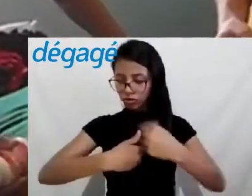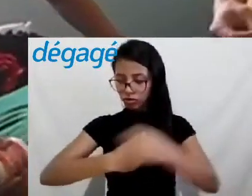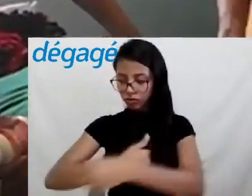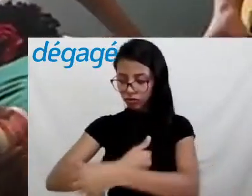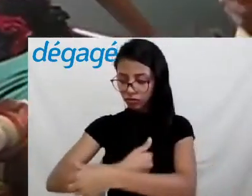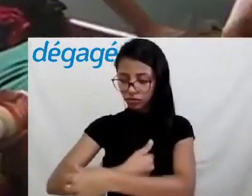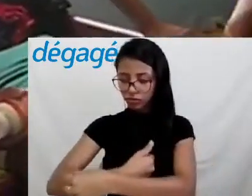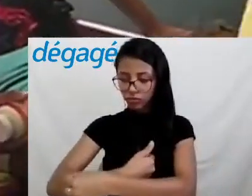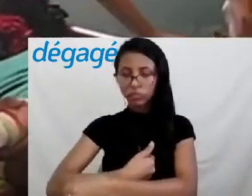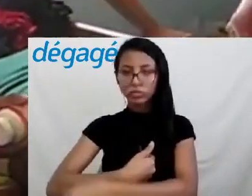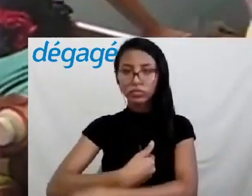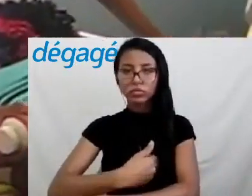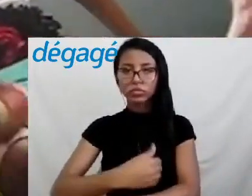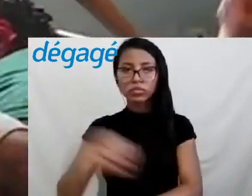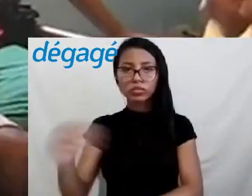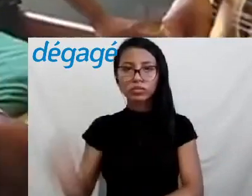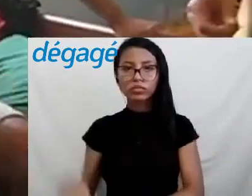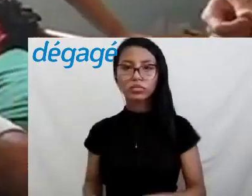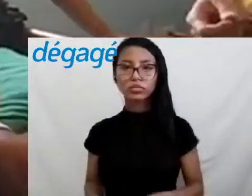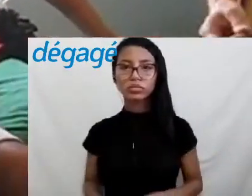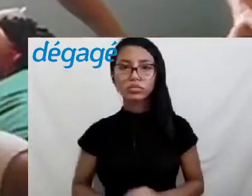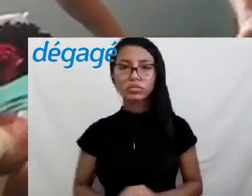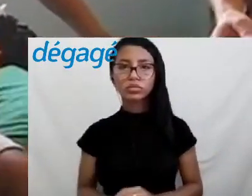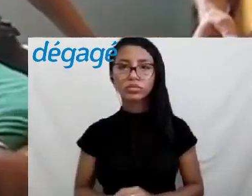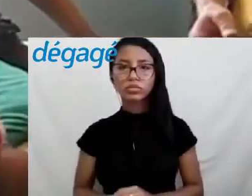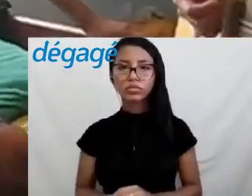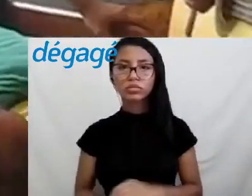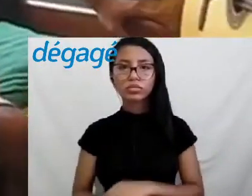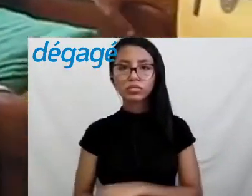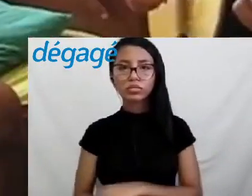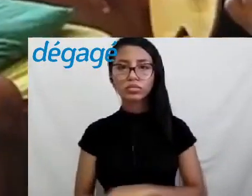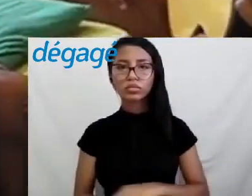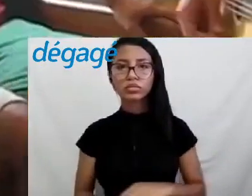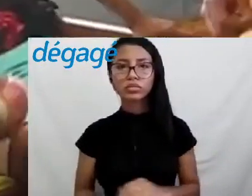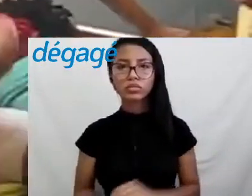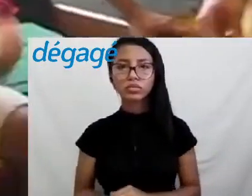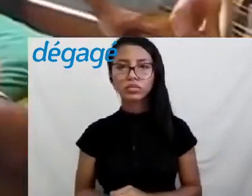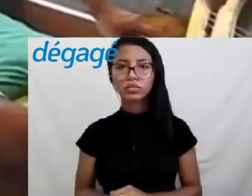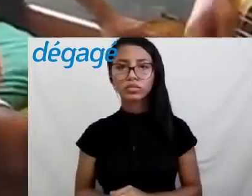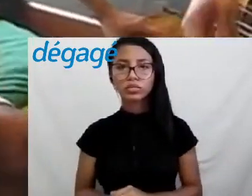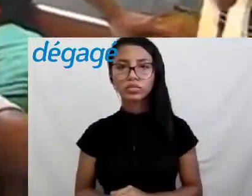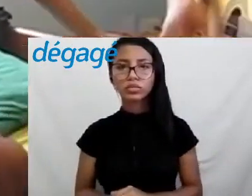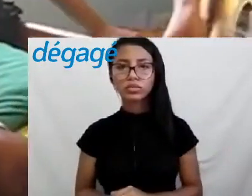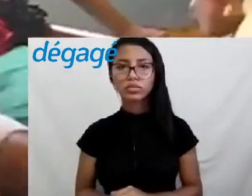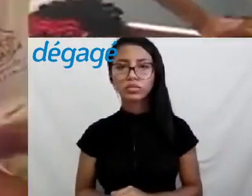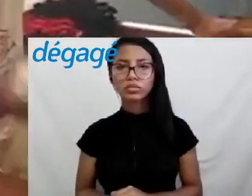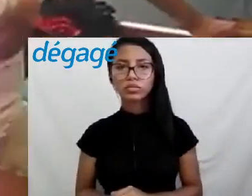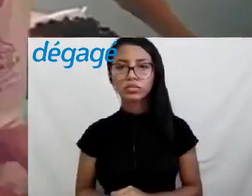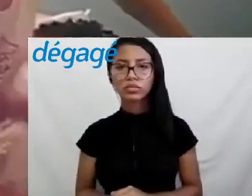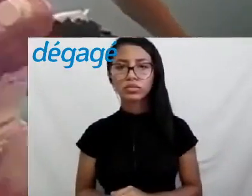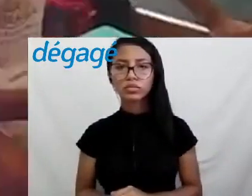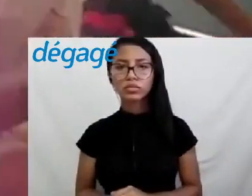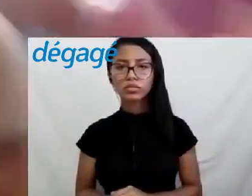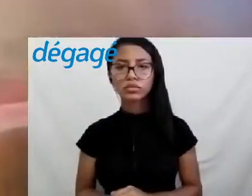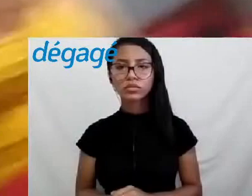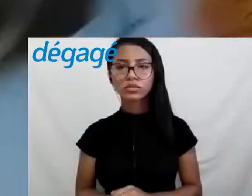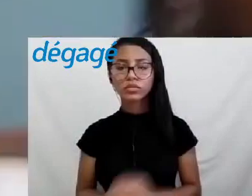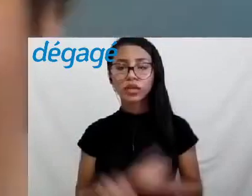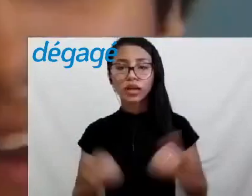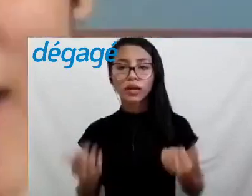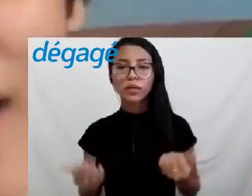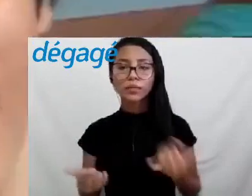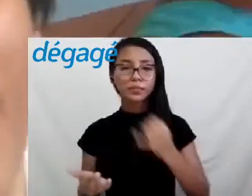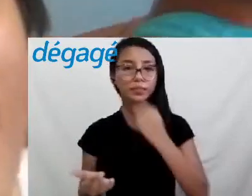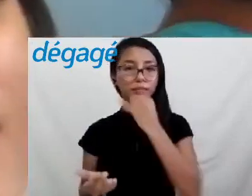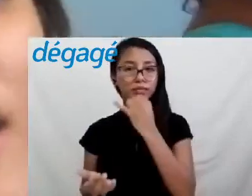esse ISO cultural, né? Se você for pela questão do ISO universal, que ele fala universal, é